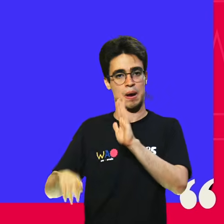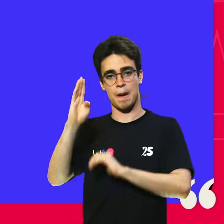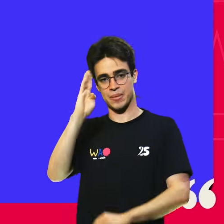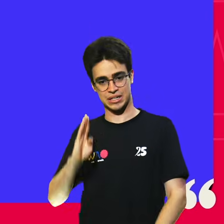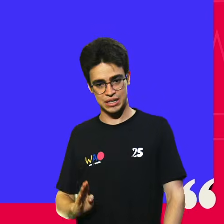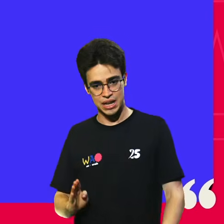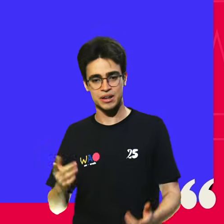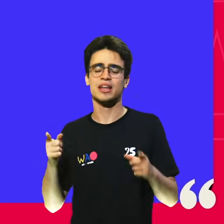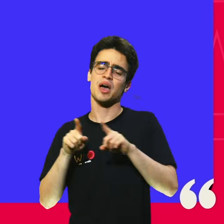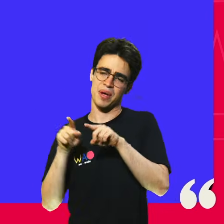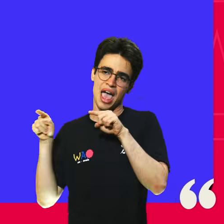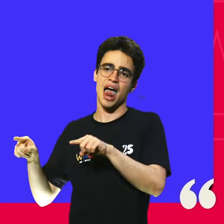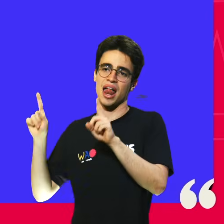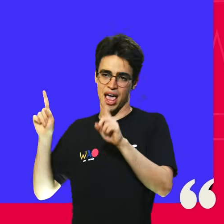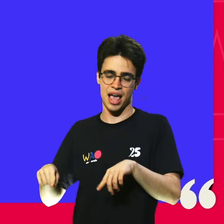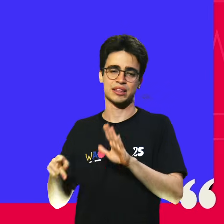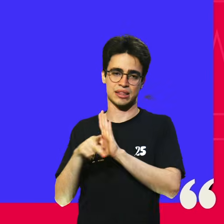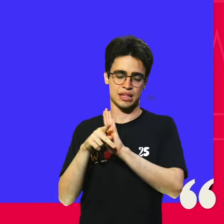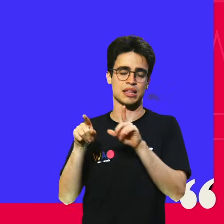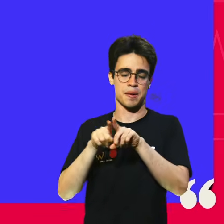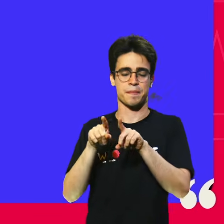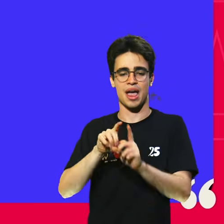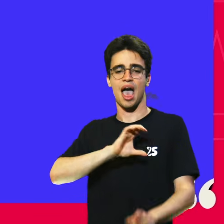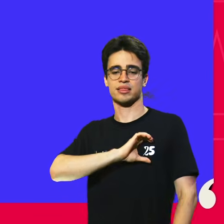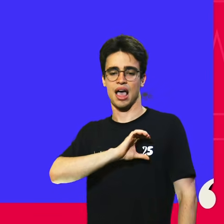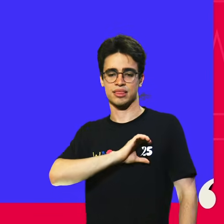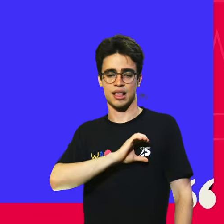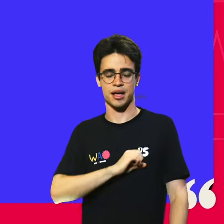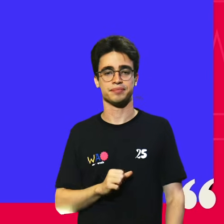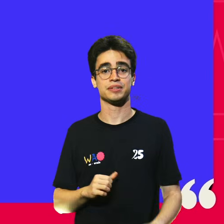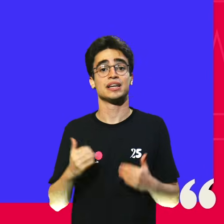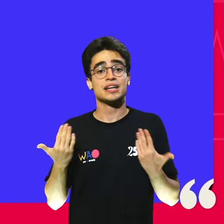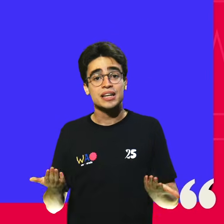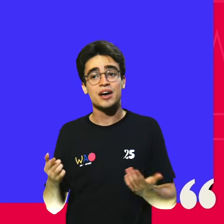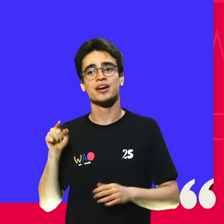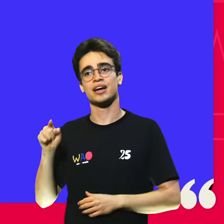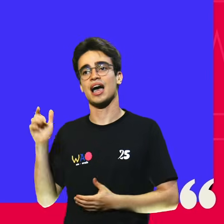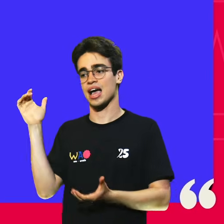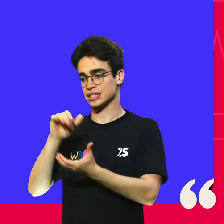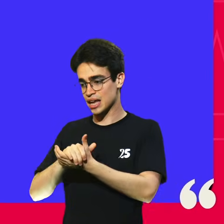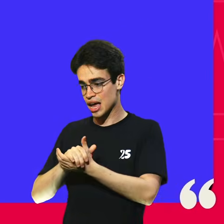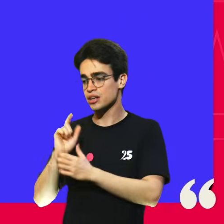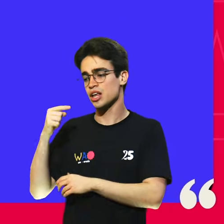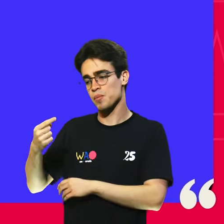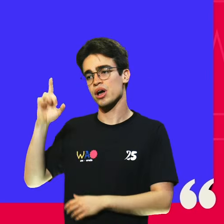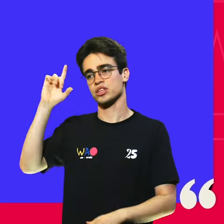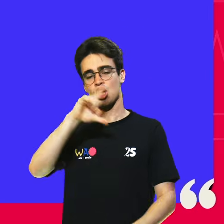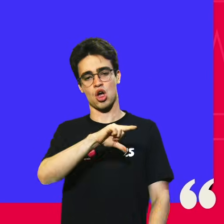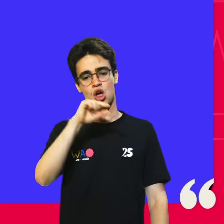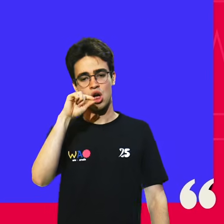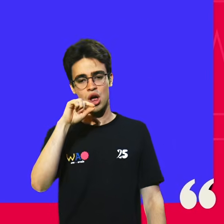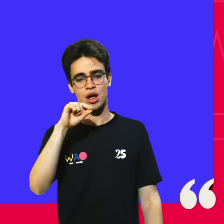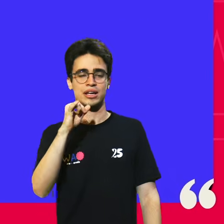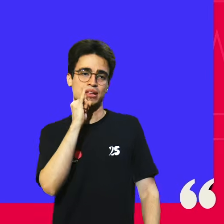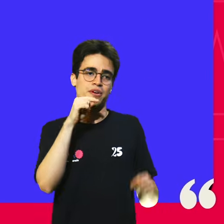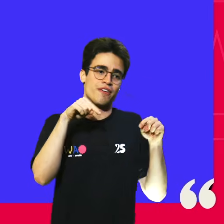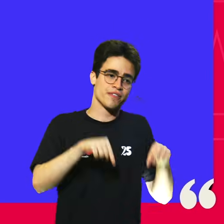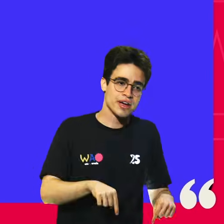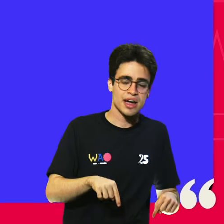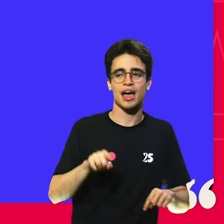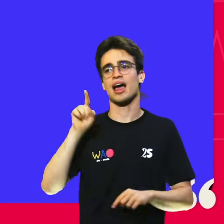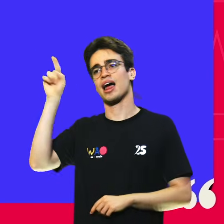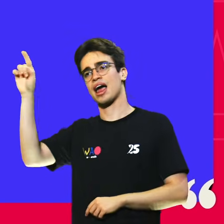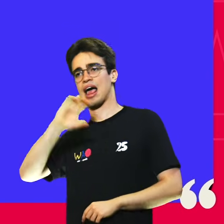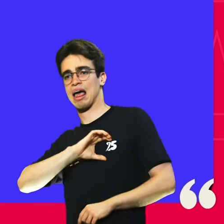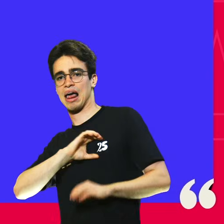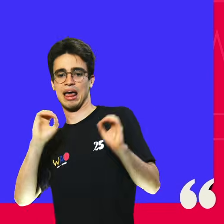ela é também canadense. Com isso, o Mateus, depois de casaram, sentiram um chamado, nem de ficar com a gente, nem de ficar na